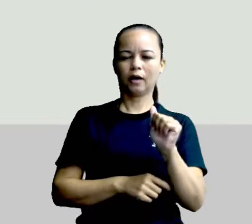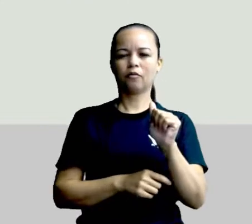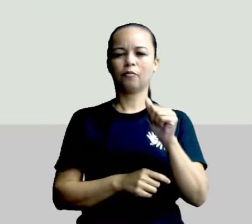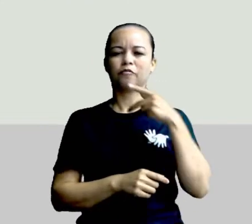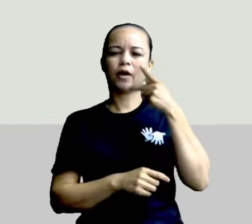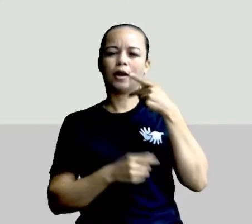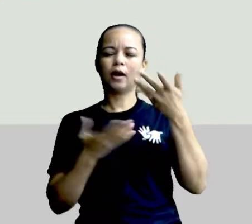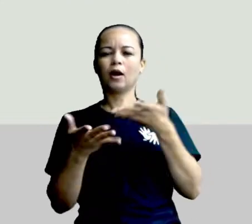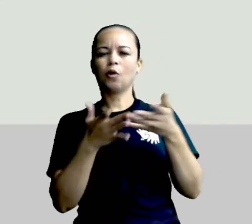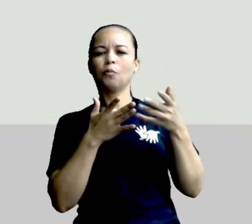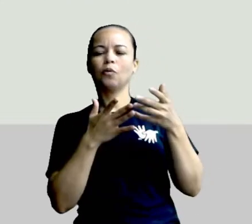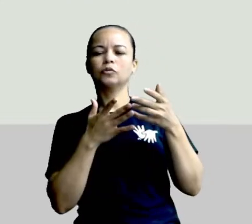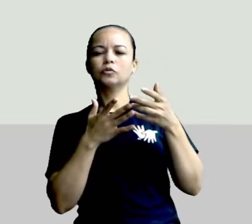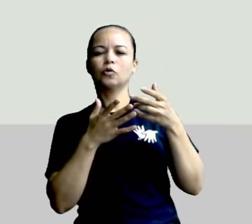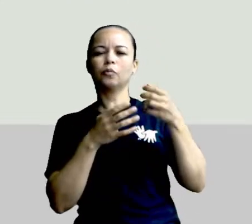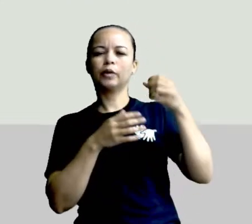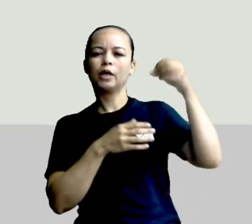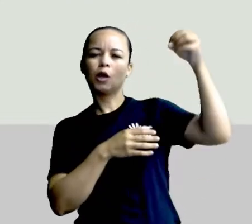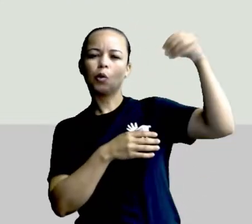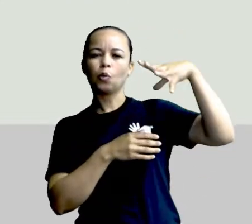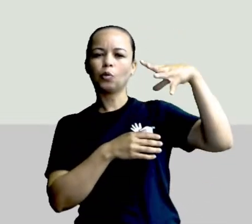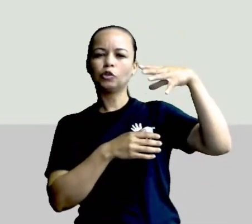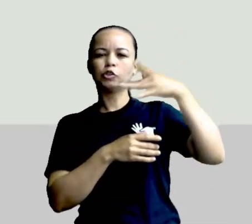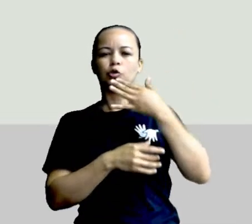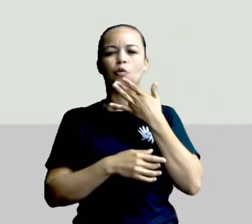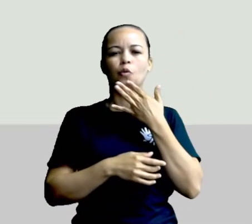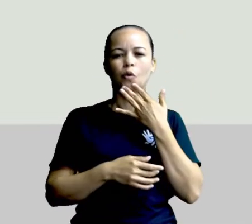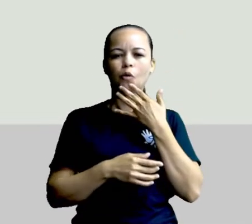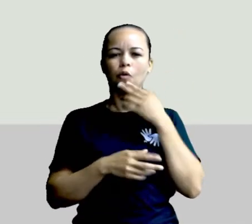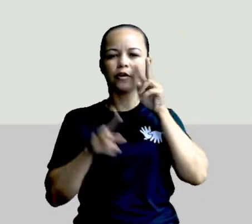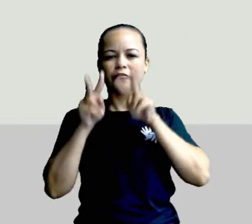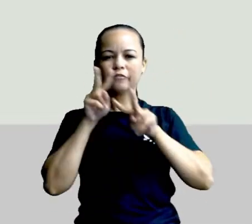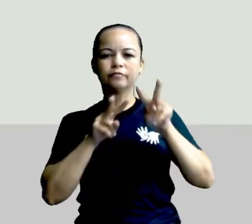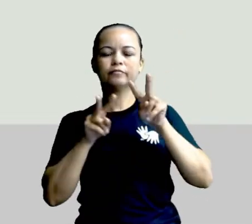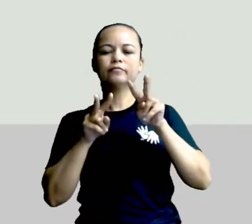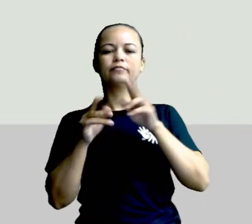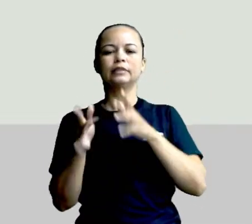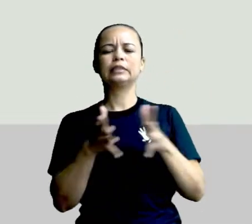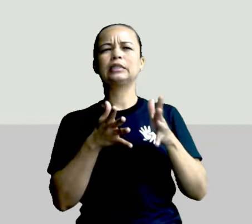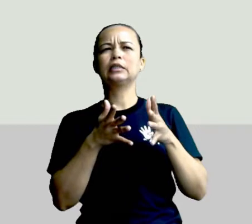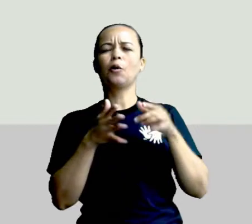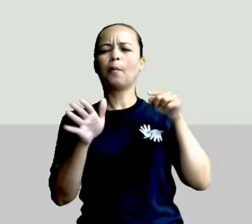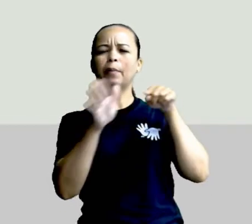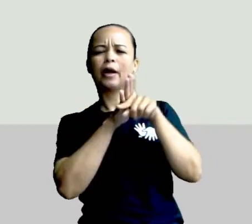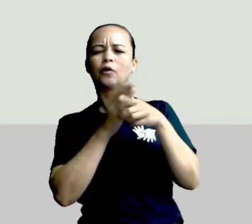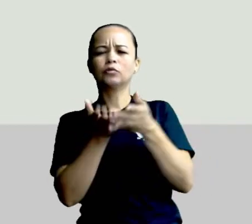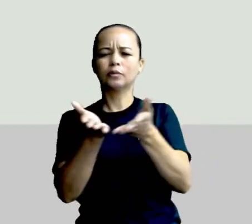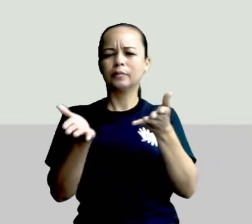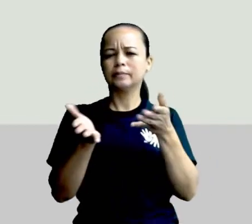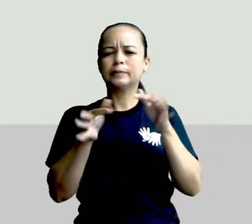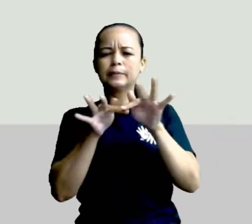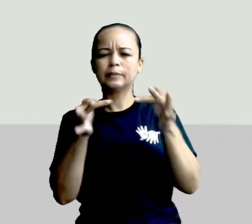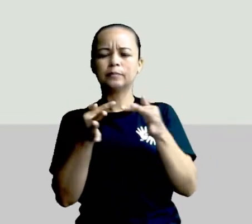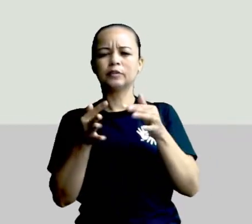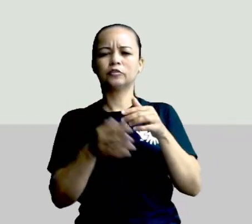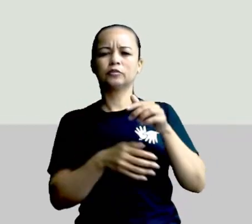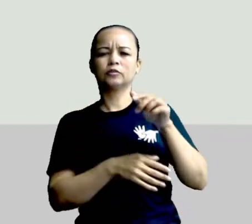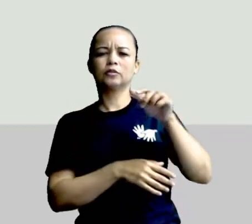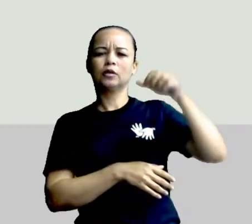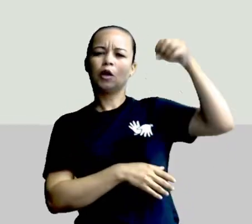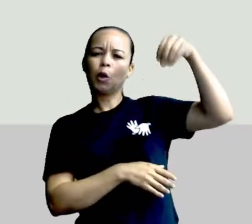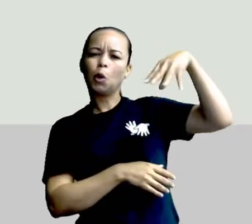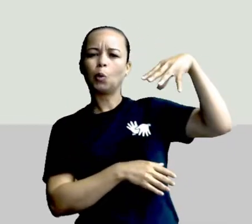sobre luz, cor e visão, ok? Então, primeira pergunta é bem simples, né, para você ver aí.